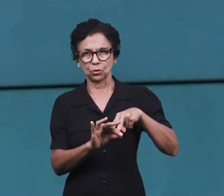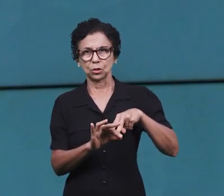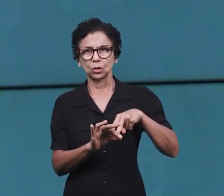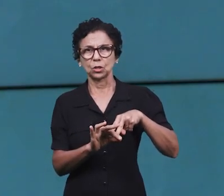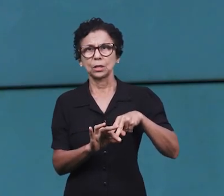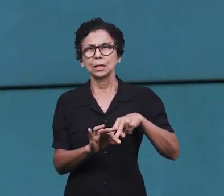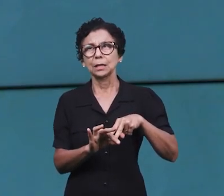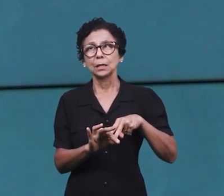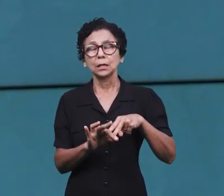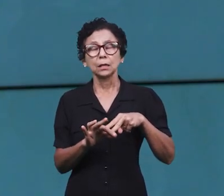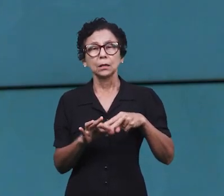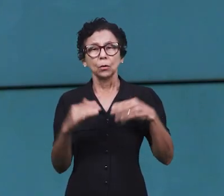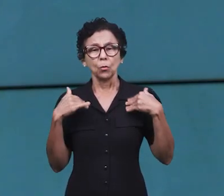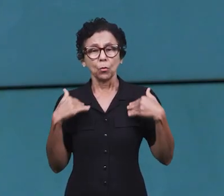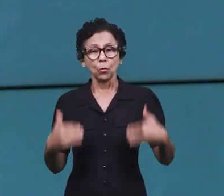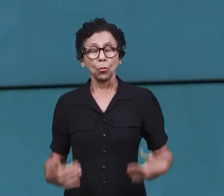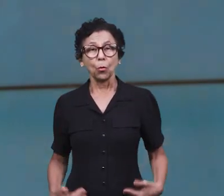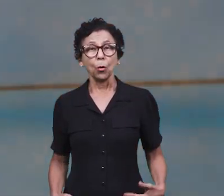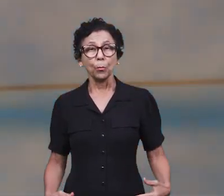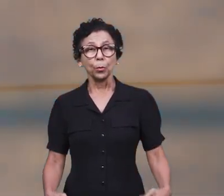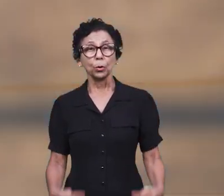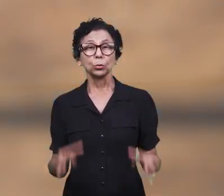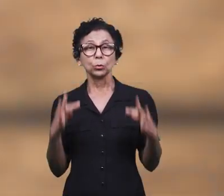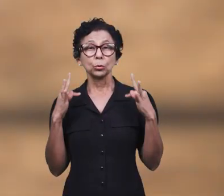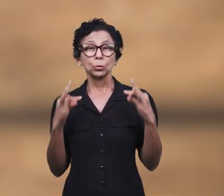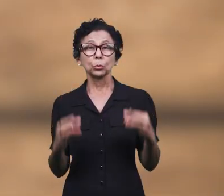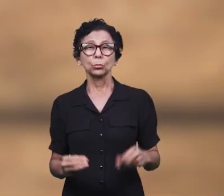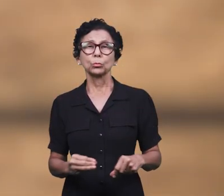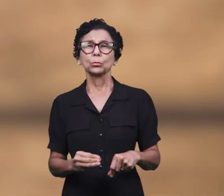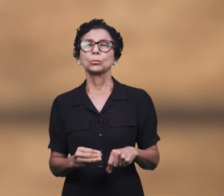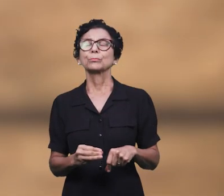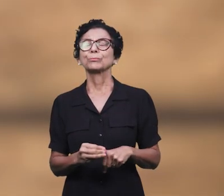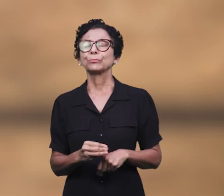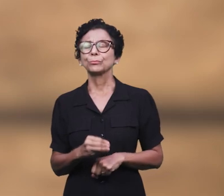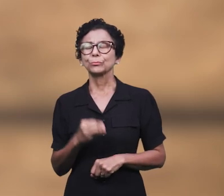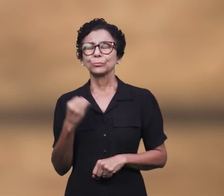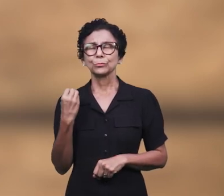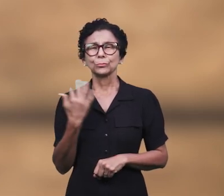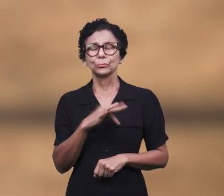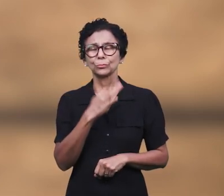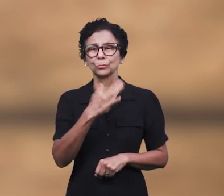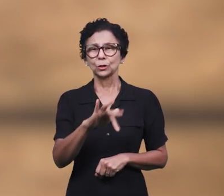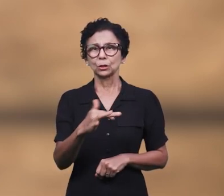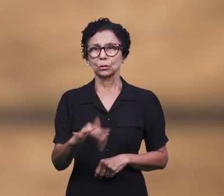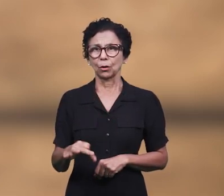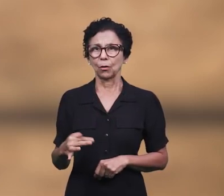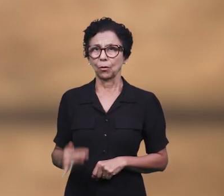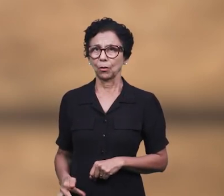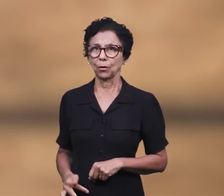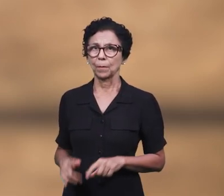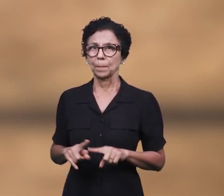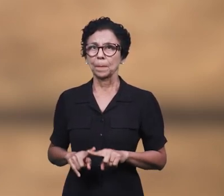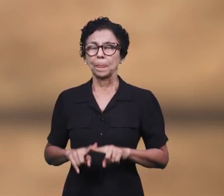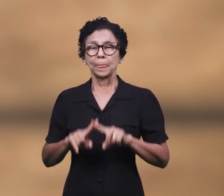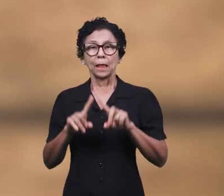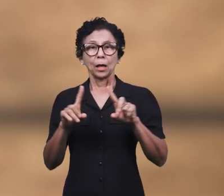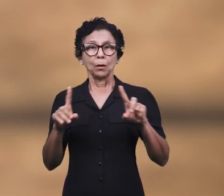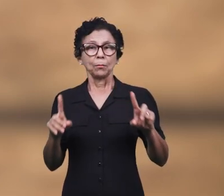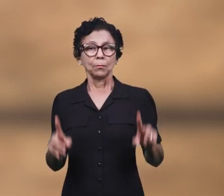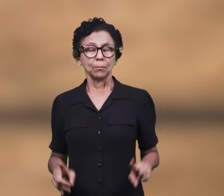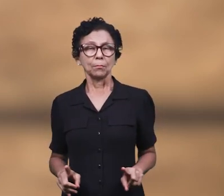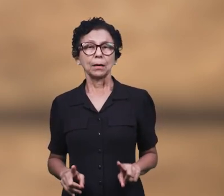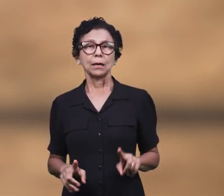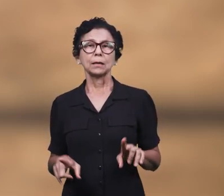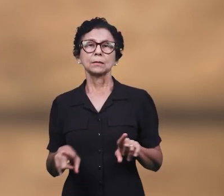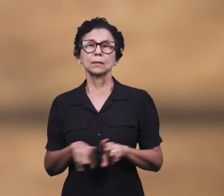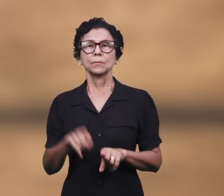difusa pelo corpo inteiro, como a gente pode acompanhar na imagem. Mas, habitualmente, o paciente tem dificuldades